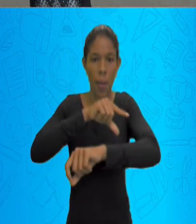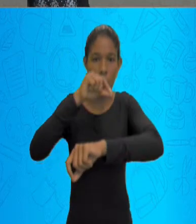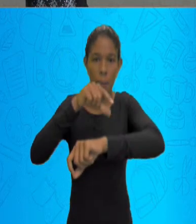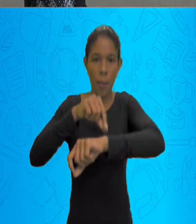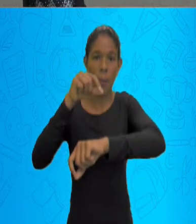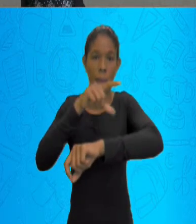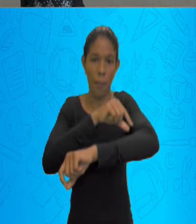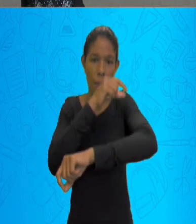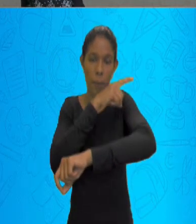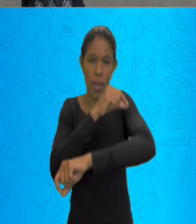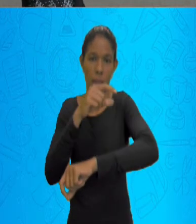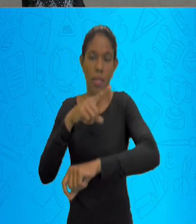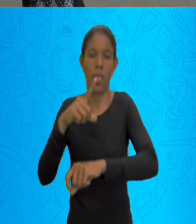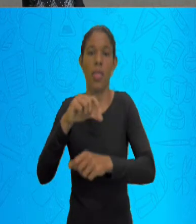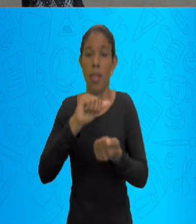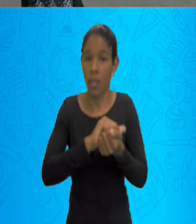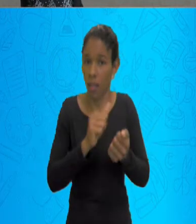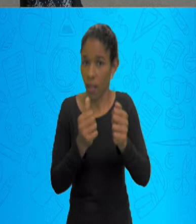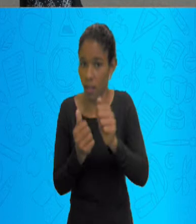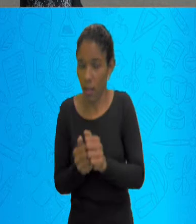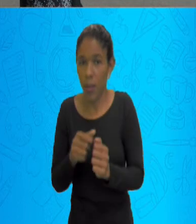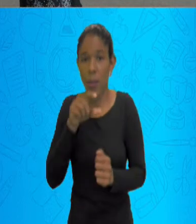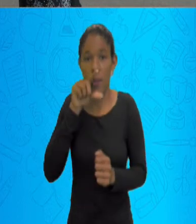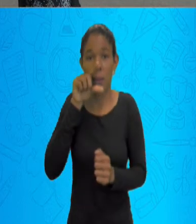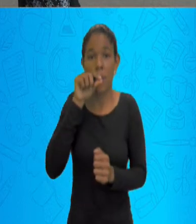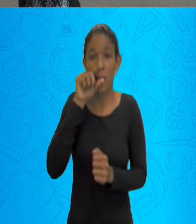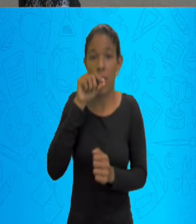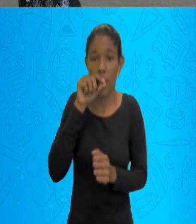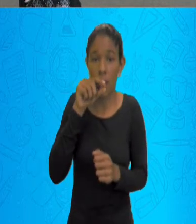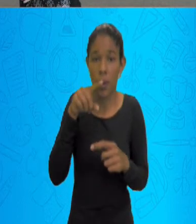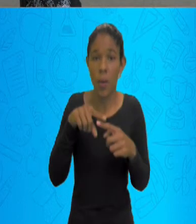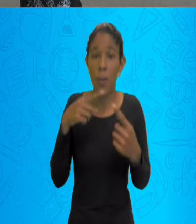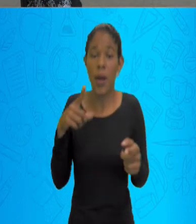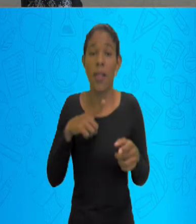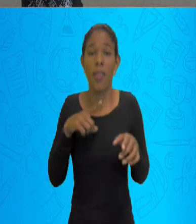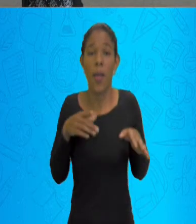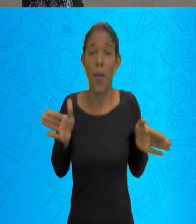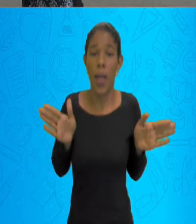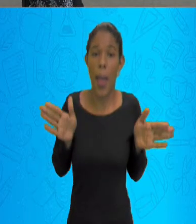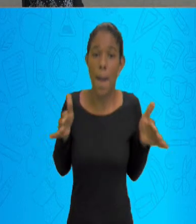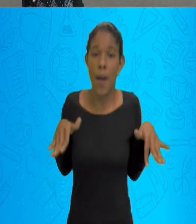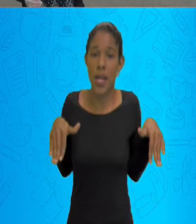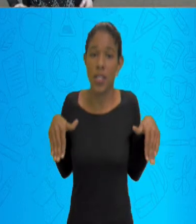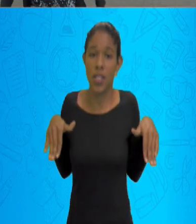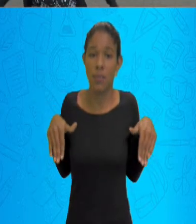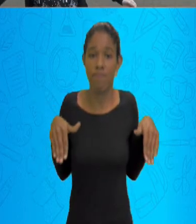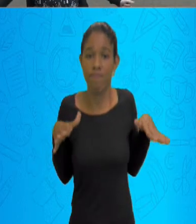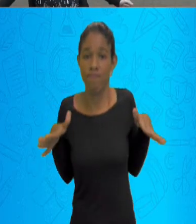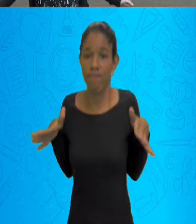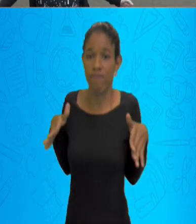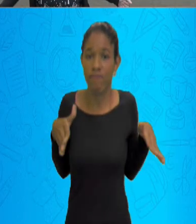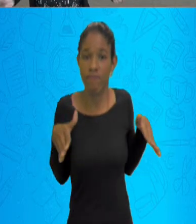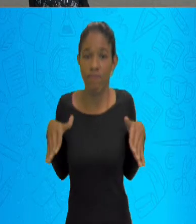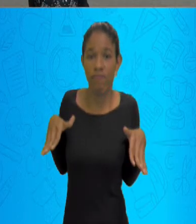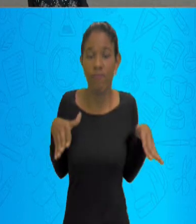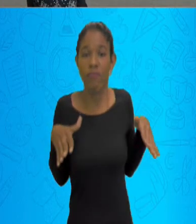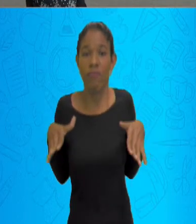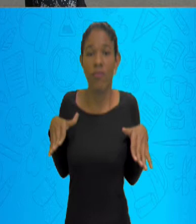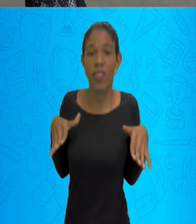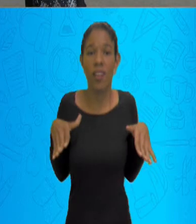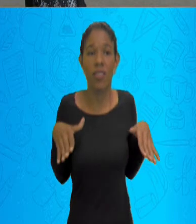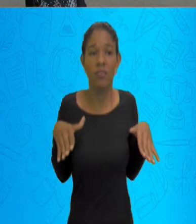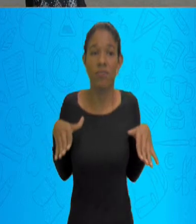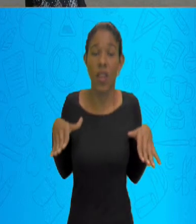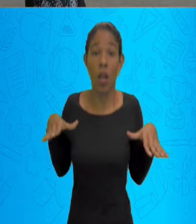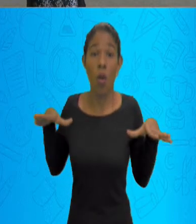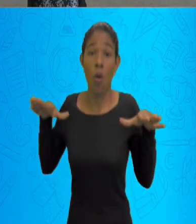tem bico, mas ele tem patinhas embaixo, né? E tem asas, mas ele não